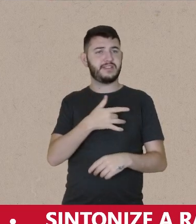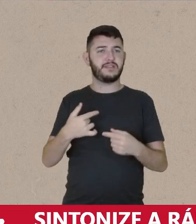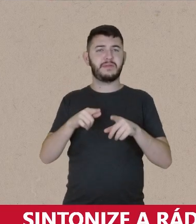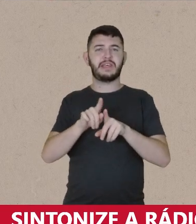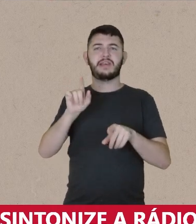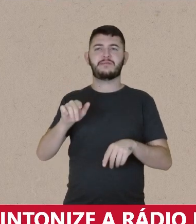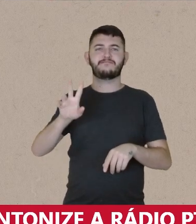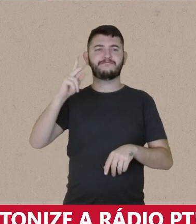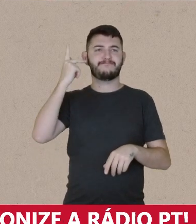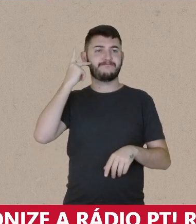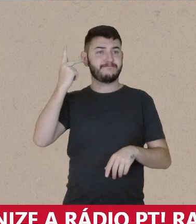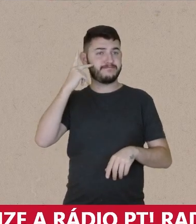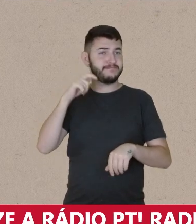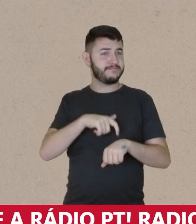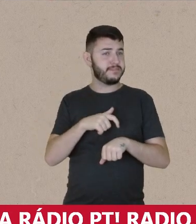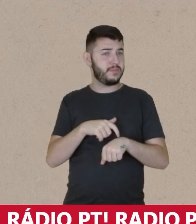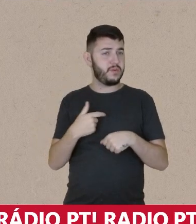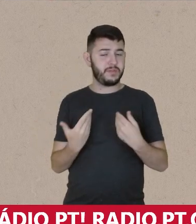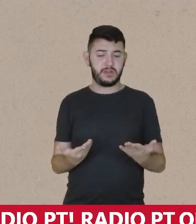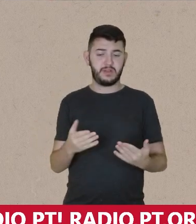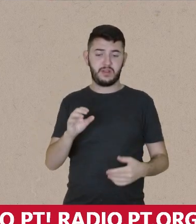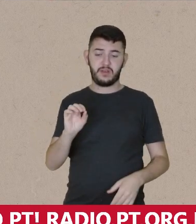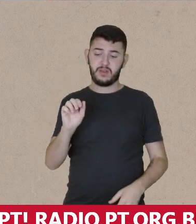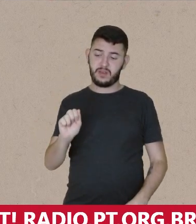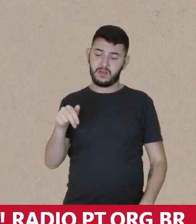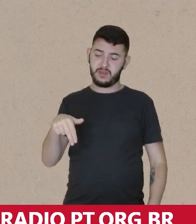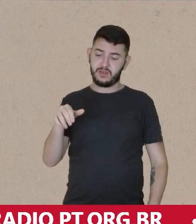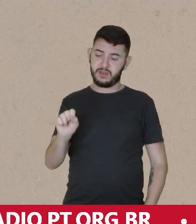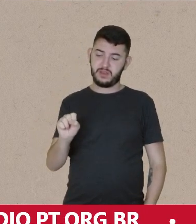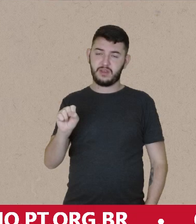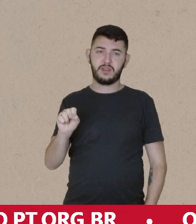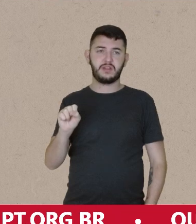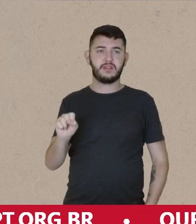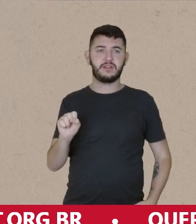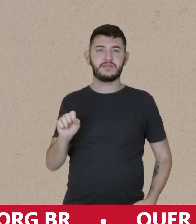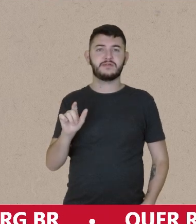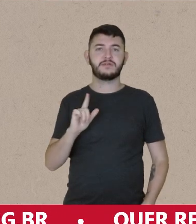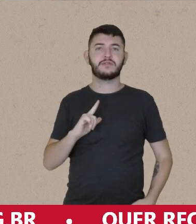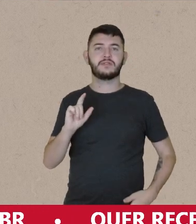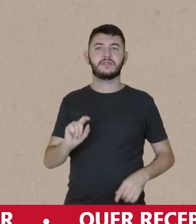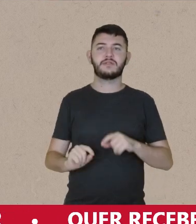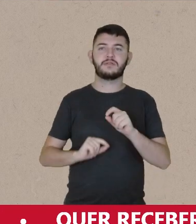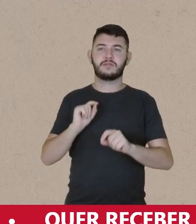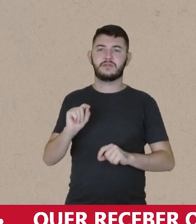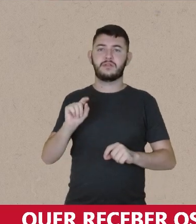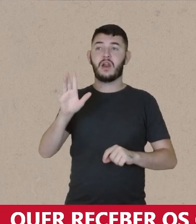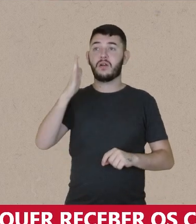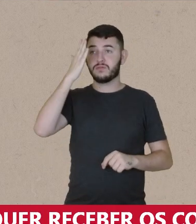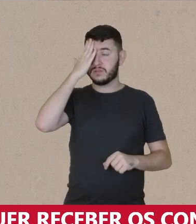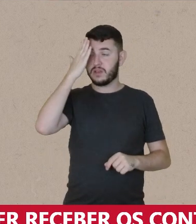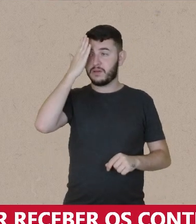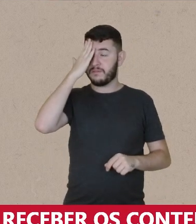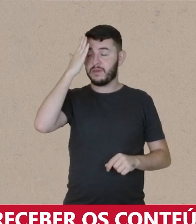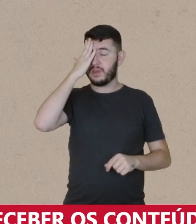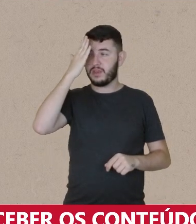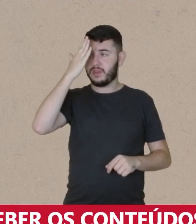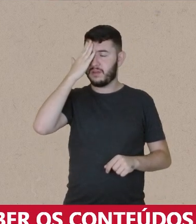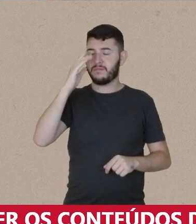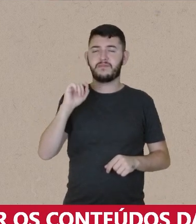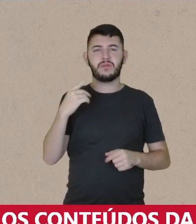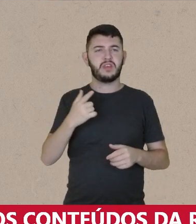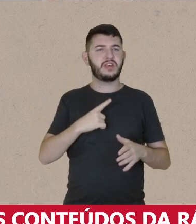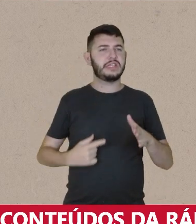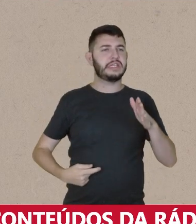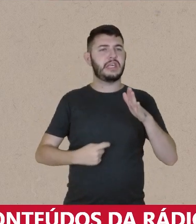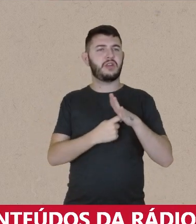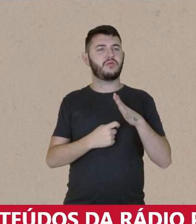Paulo. Naquele momento, a ANS já era para ter atuado, e não atuou. Né? Então, ao saber, né, que chegaram